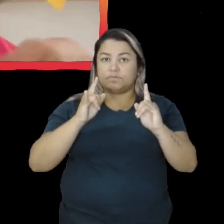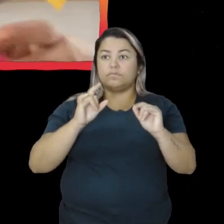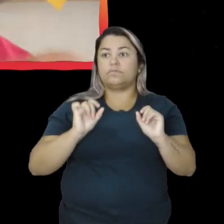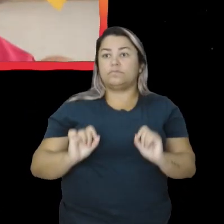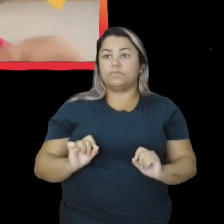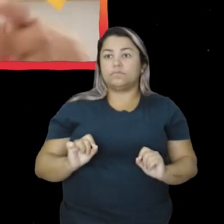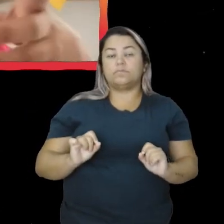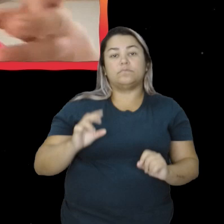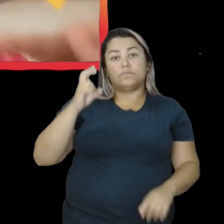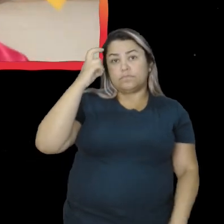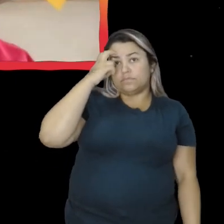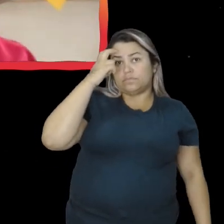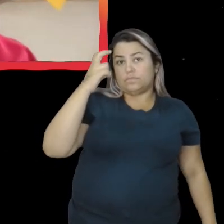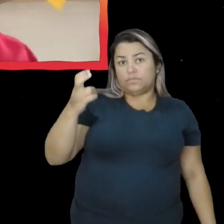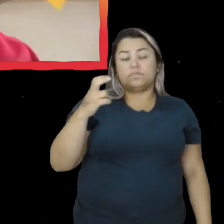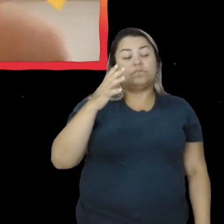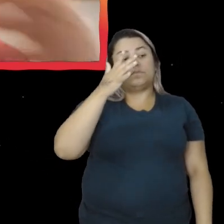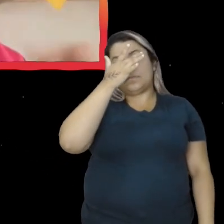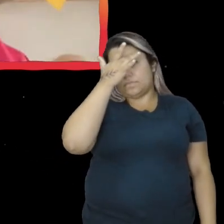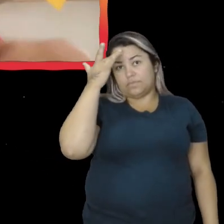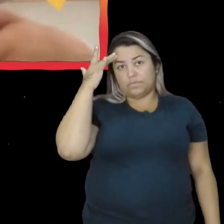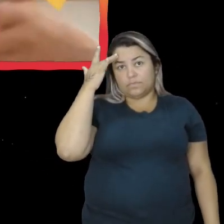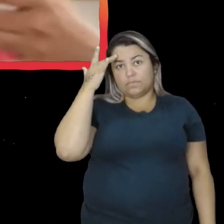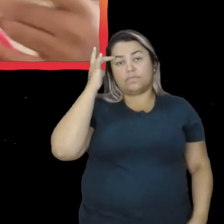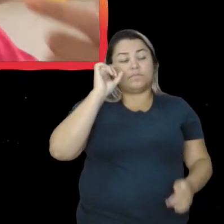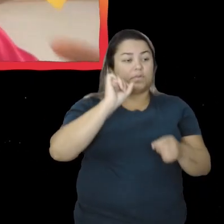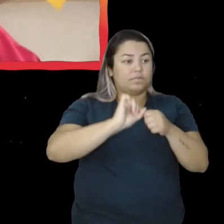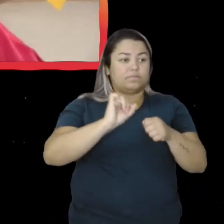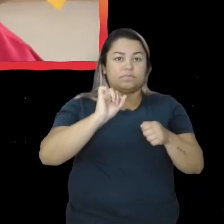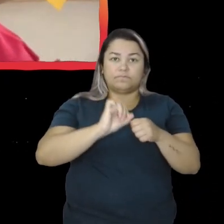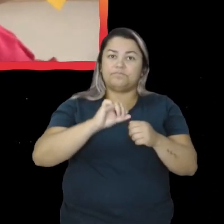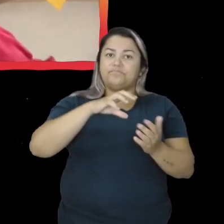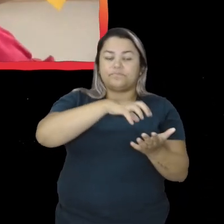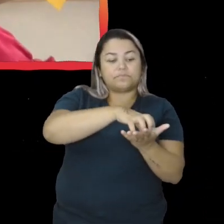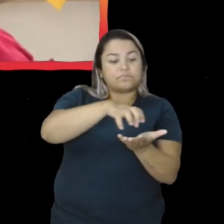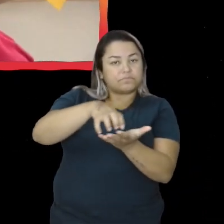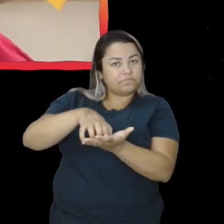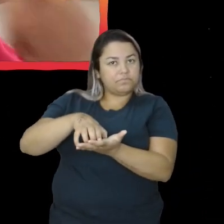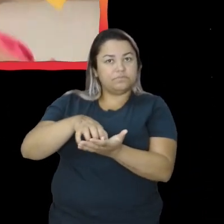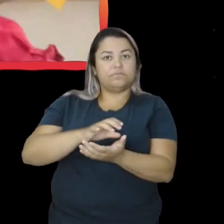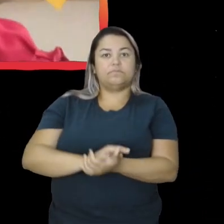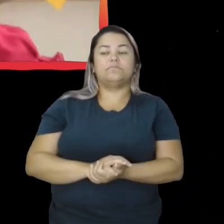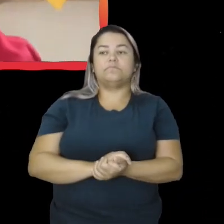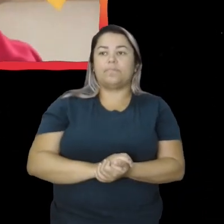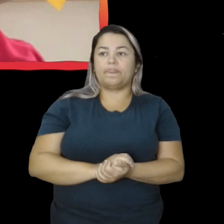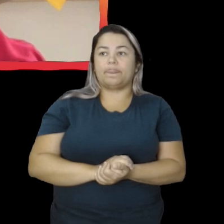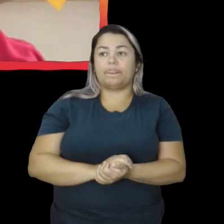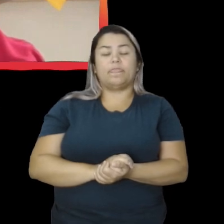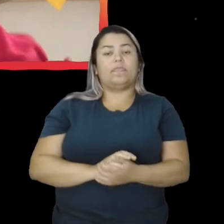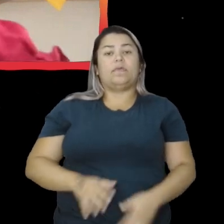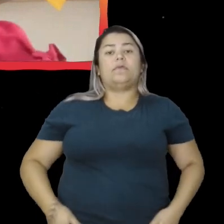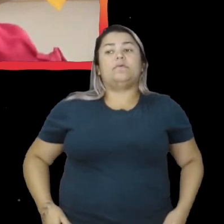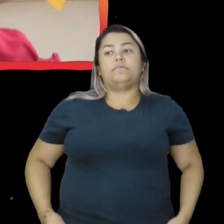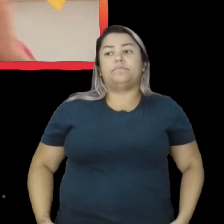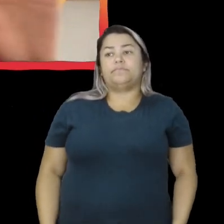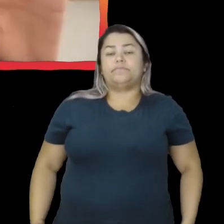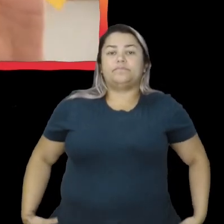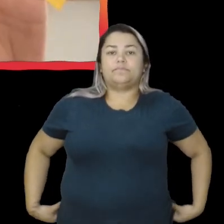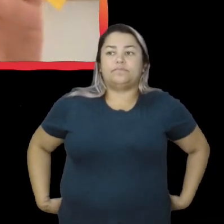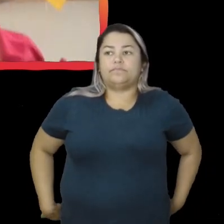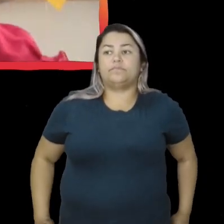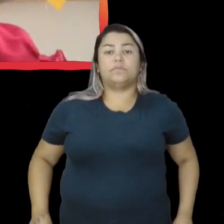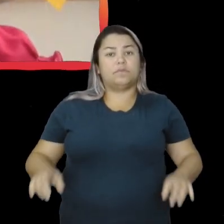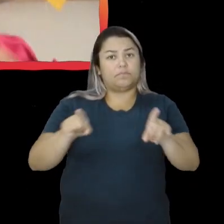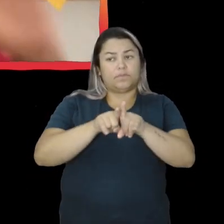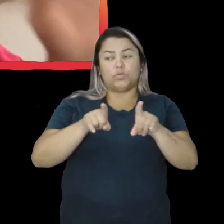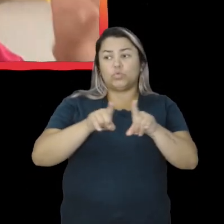de ter cultura, de ter uma língua, de ter pessoas produzindo território, e que aqui também é onde